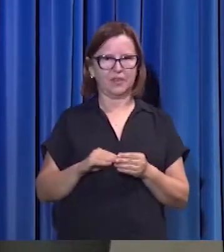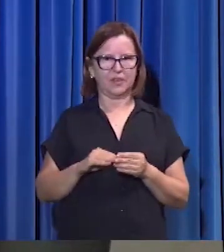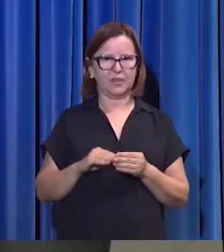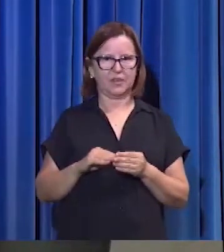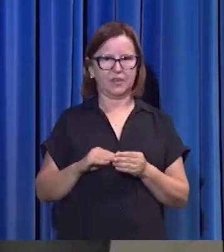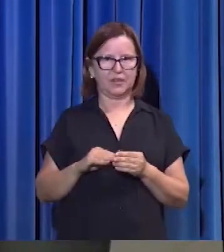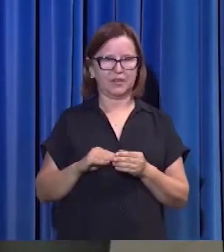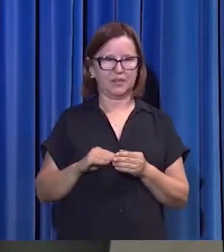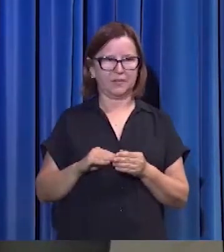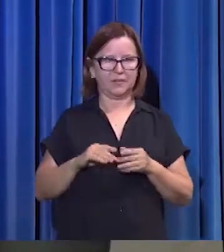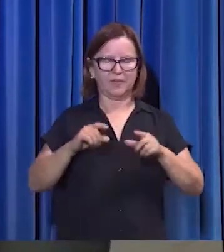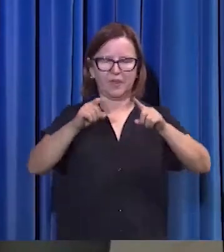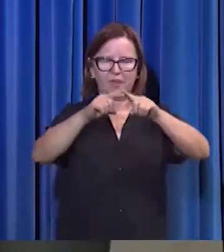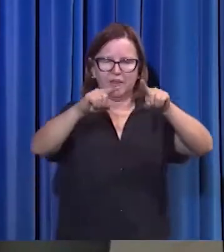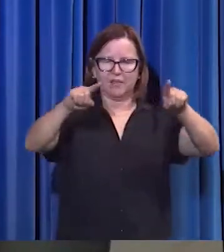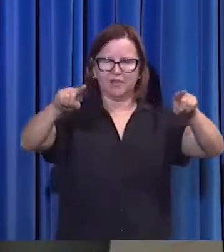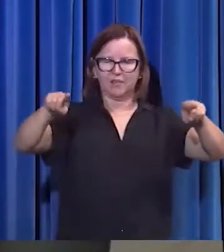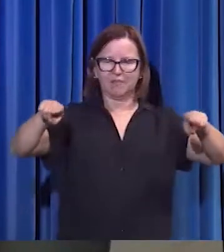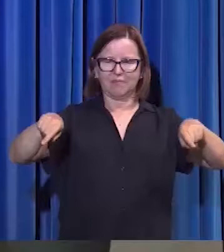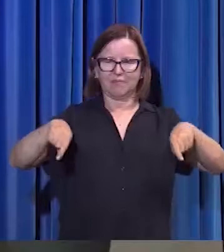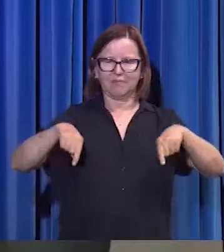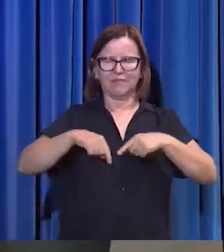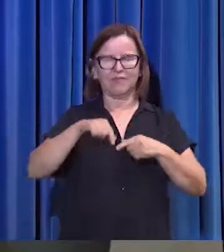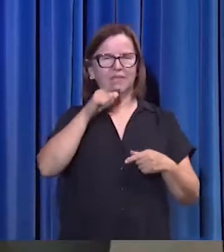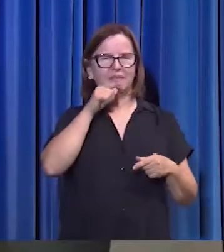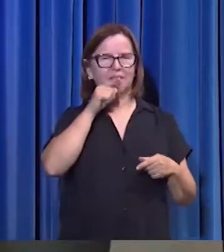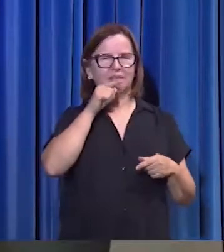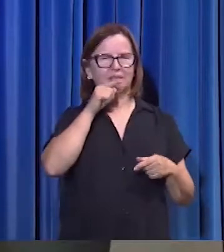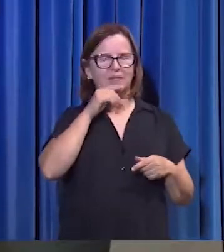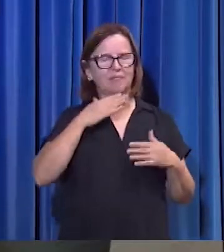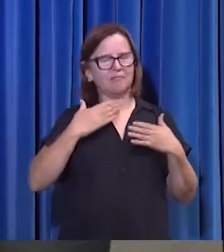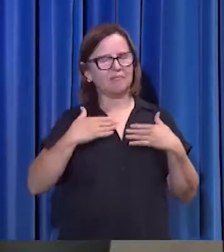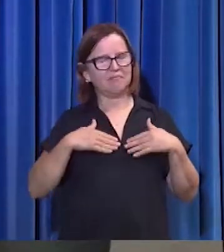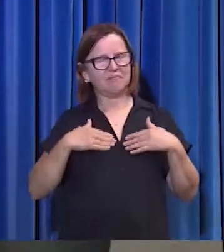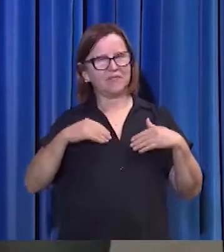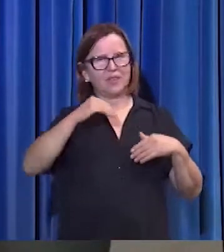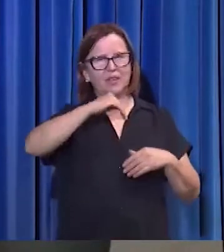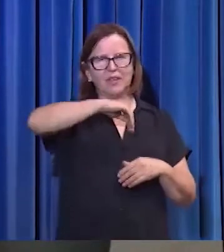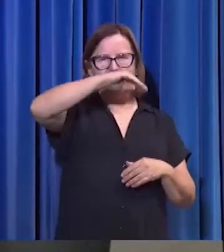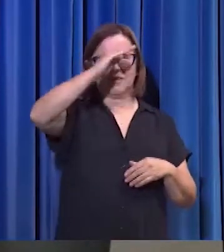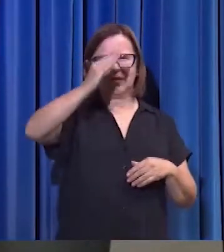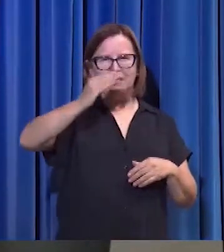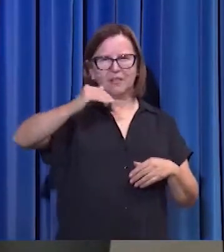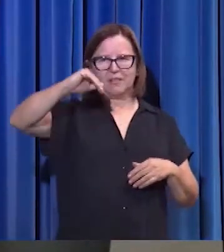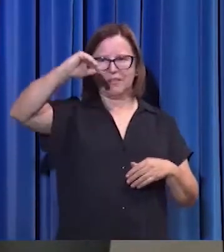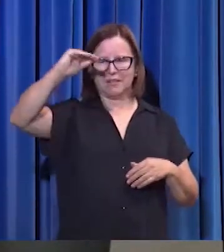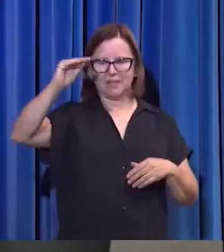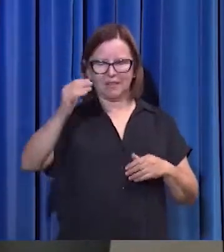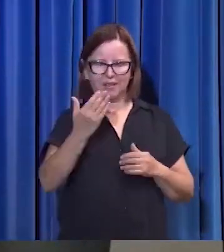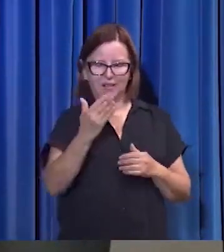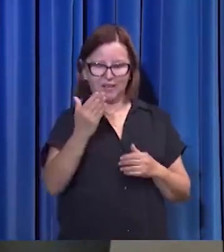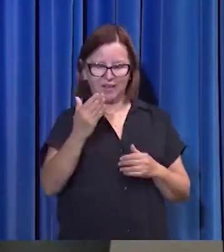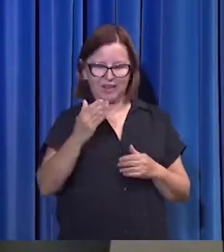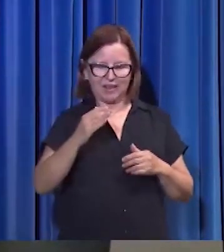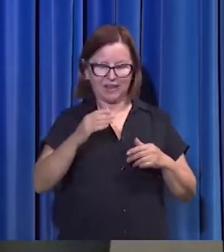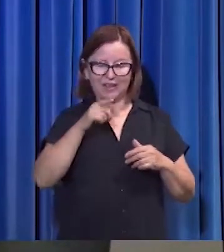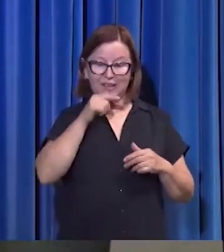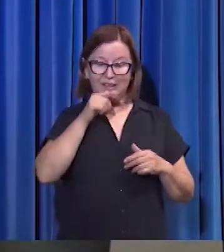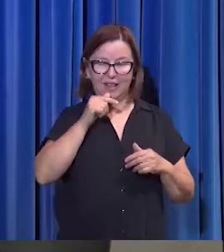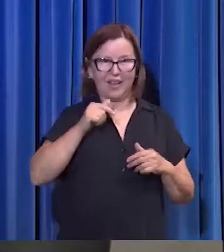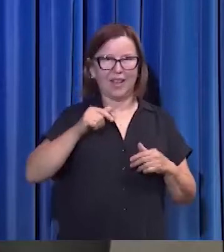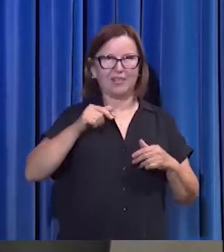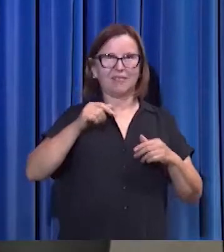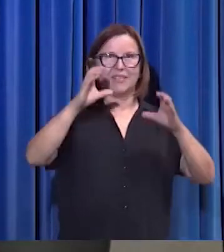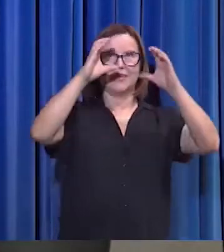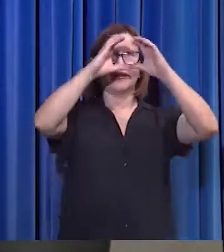Aquele lago tranquilo, aquela montanha refletida lá no lago, céu